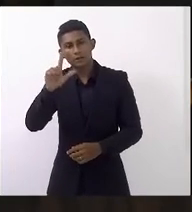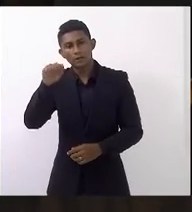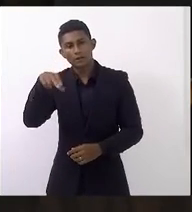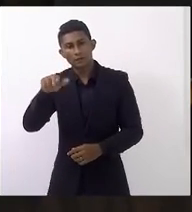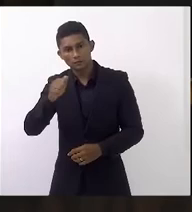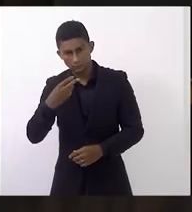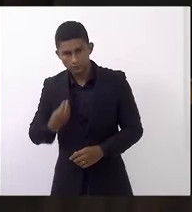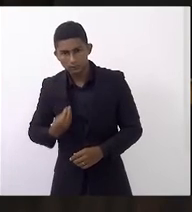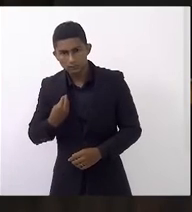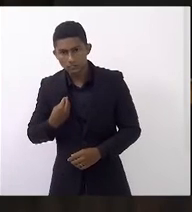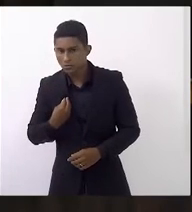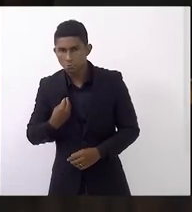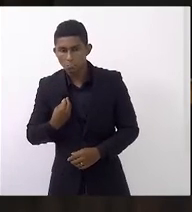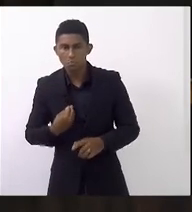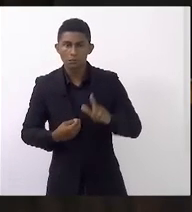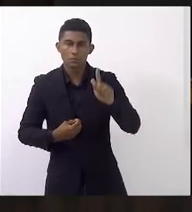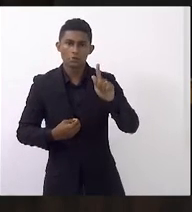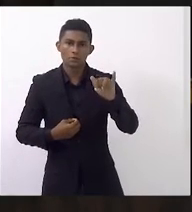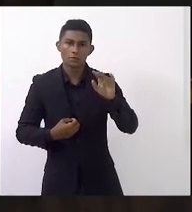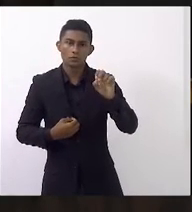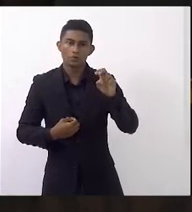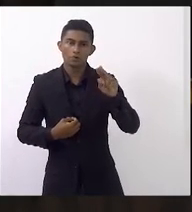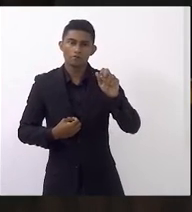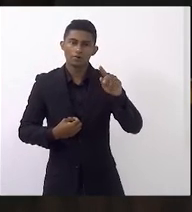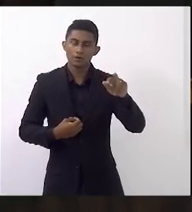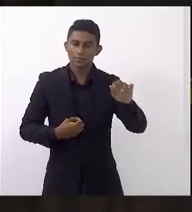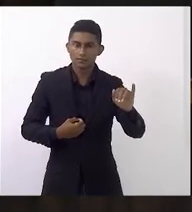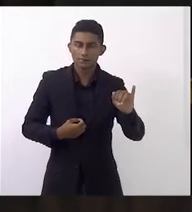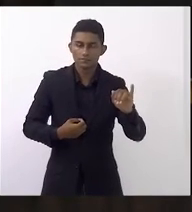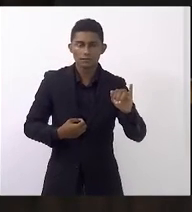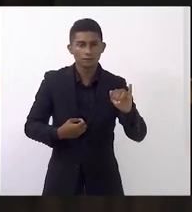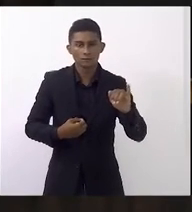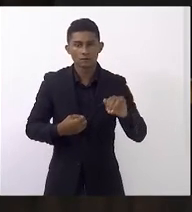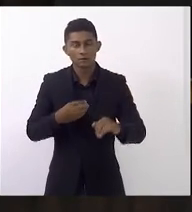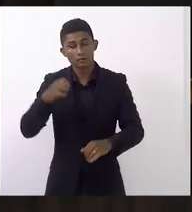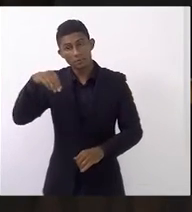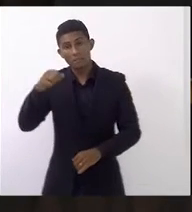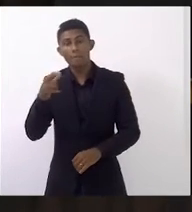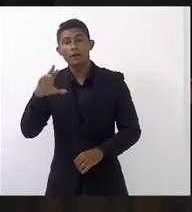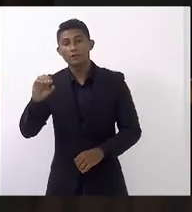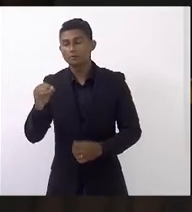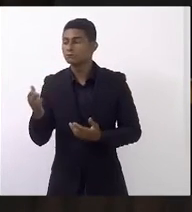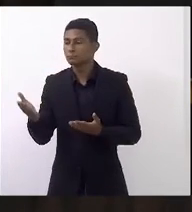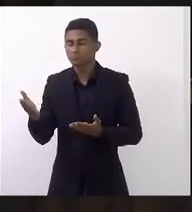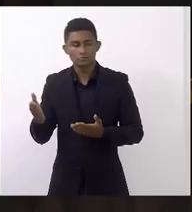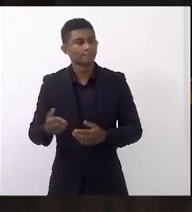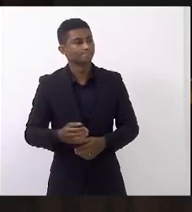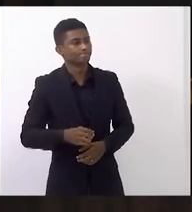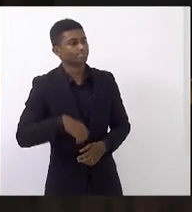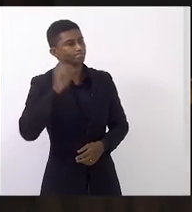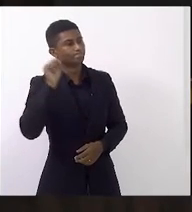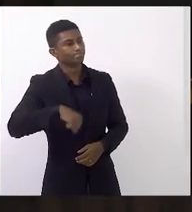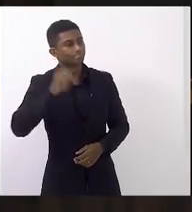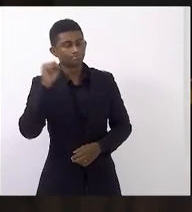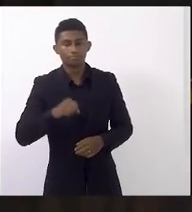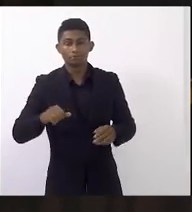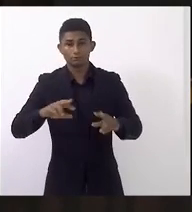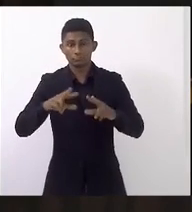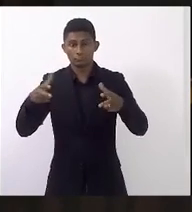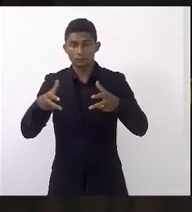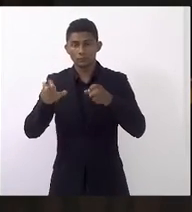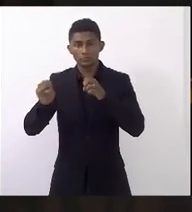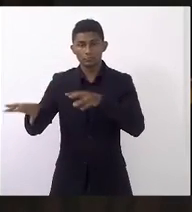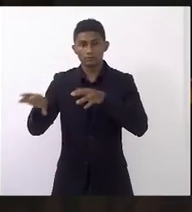Deputada Giovanni Ratinho. Deputado Alexandre Knoploch. Deputado Márcio Pacheco. Favorável. Pela Educação, deputado